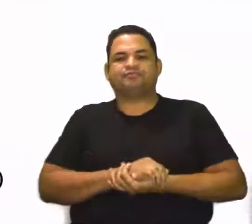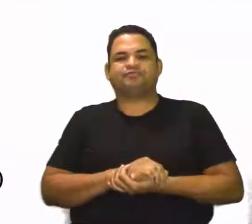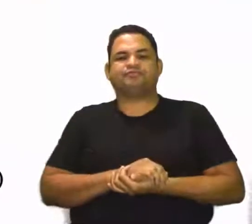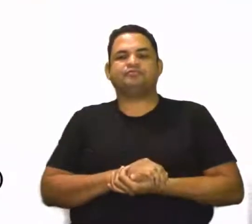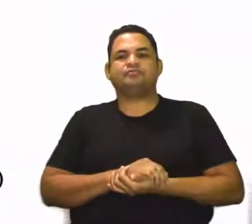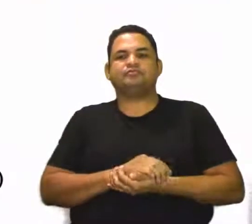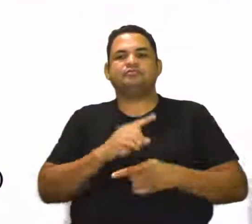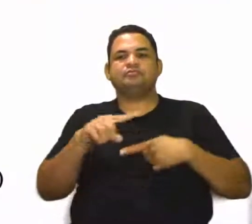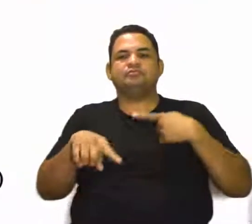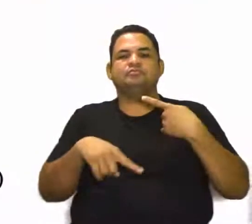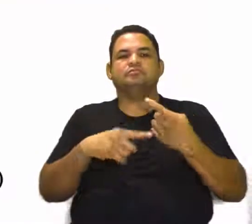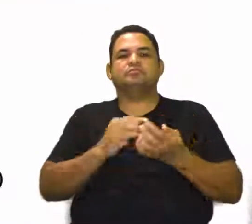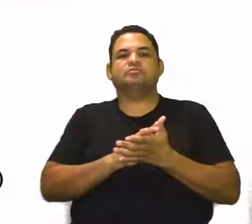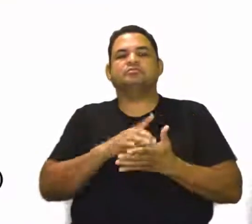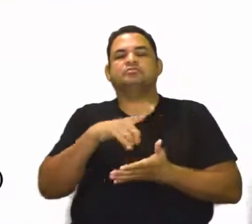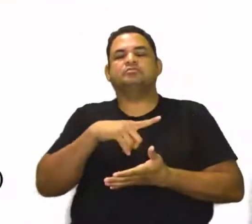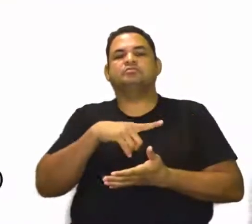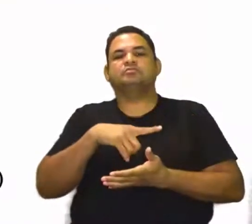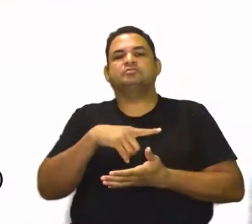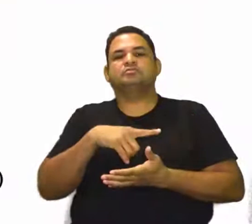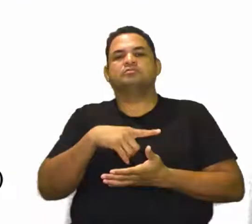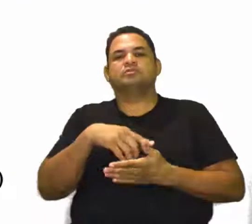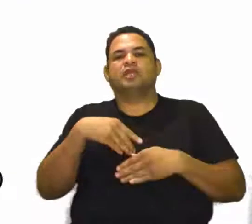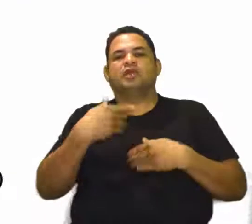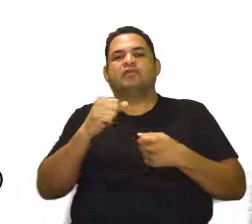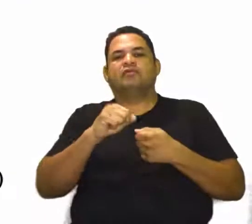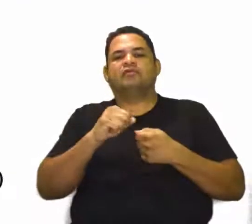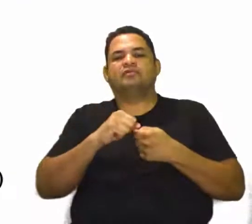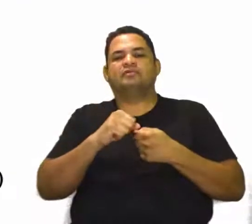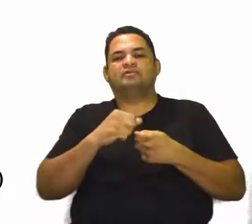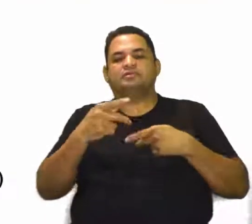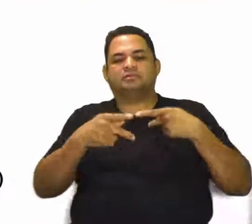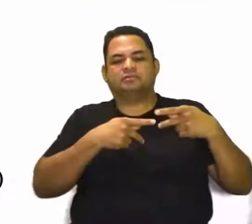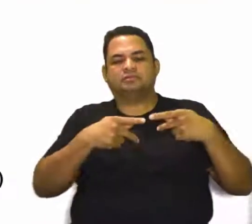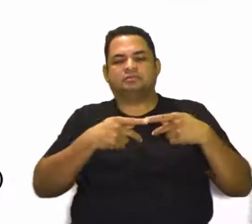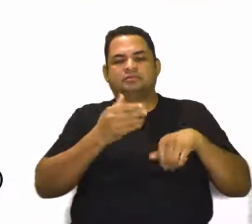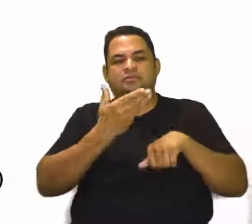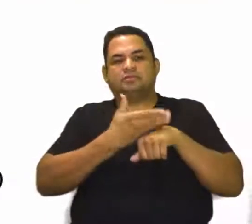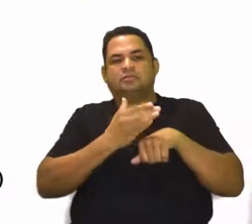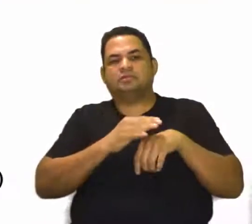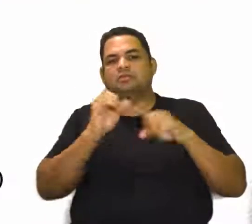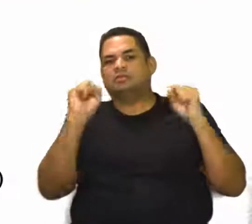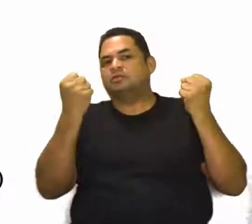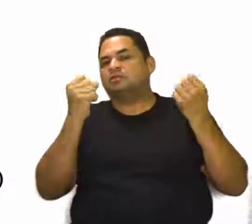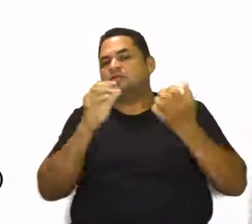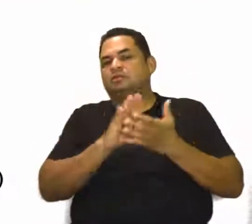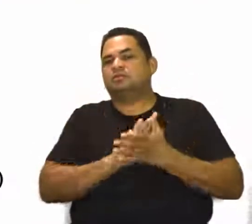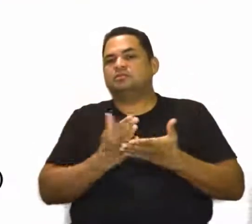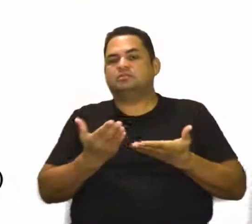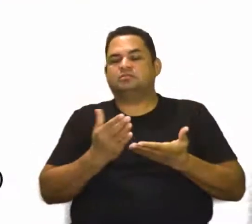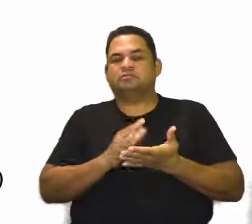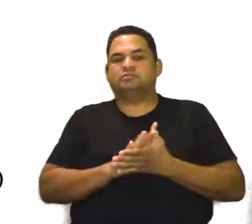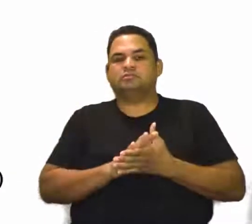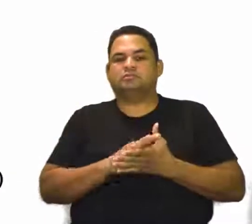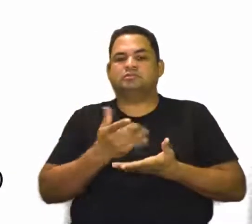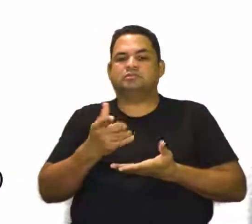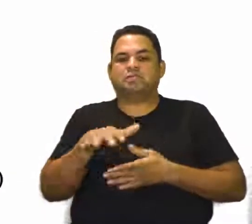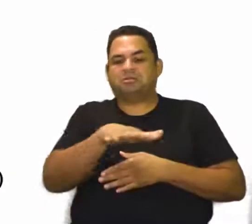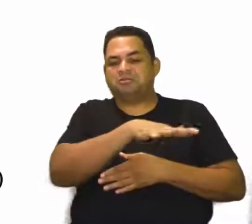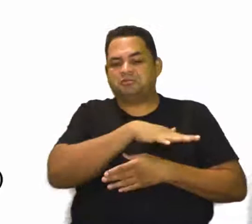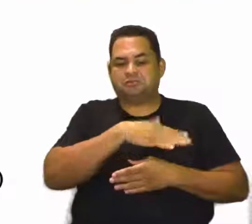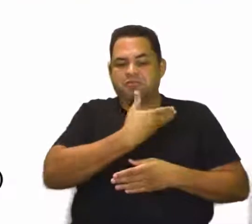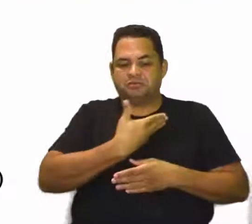Na sequência, eu também preciso considerar, quando eu for fazer meu programa de exercícios, independente se é no